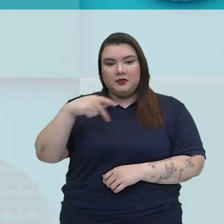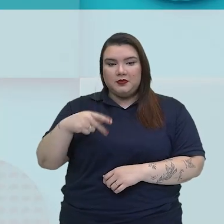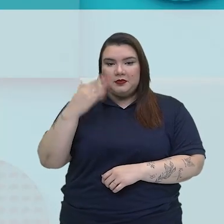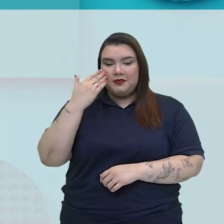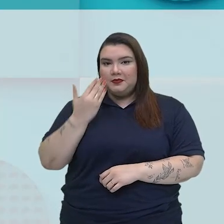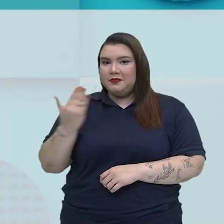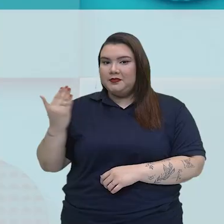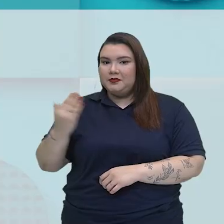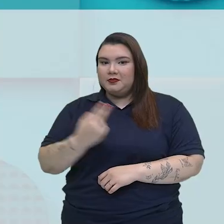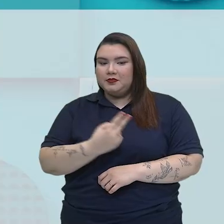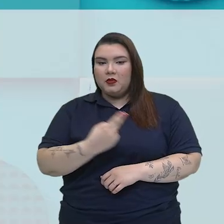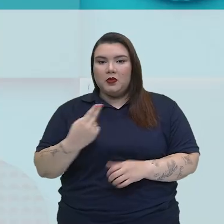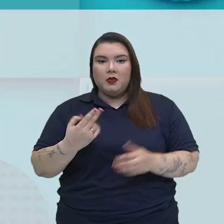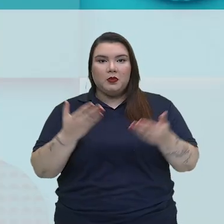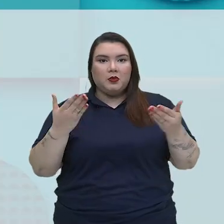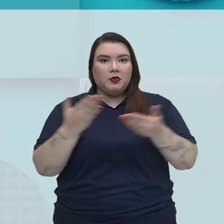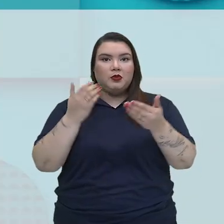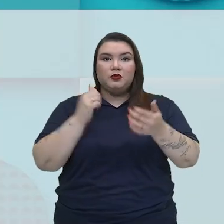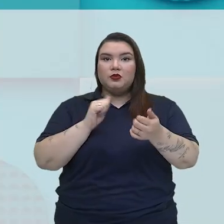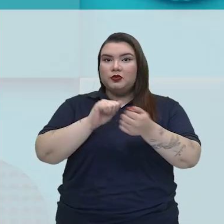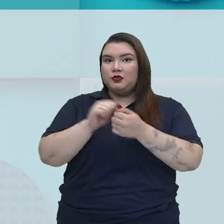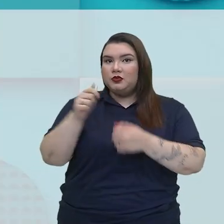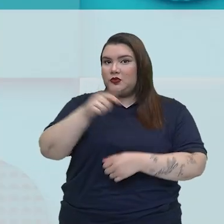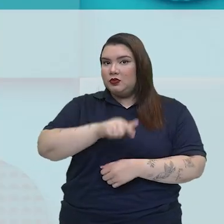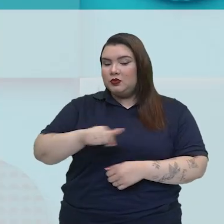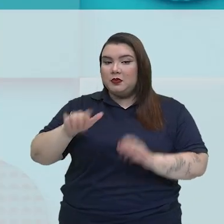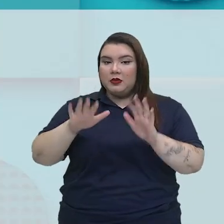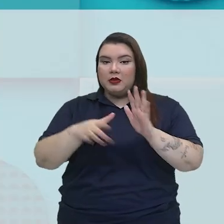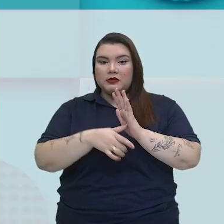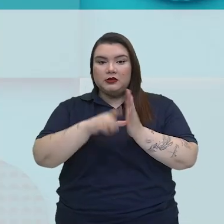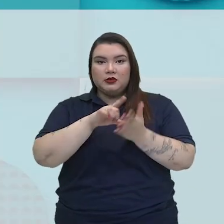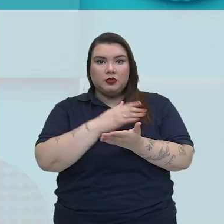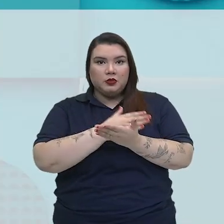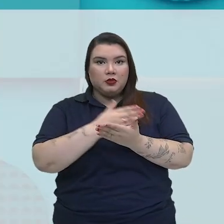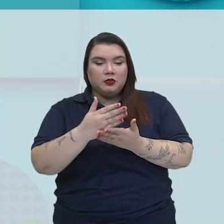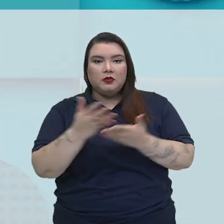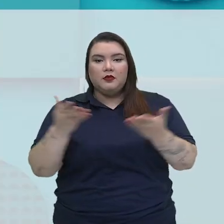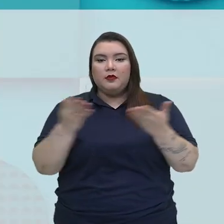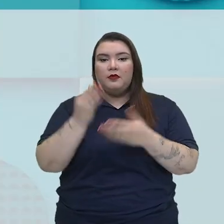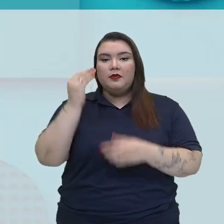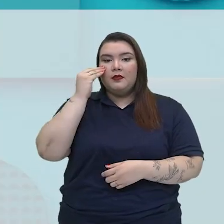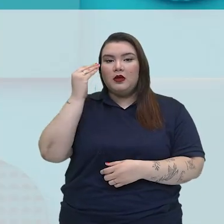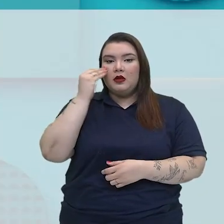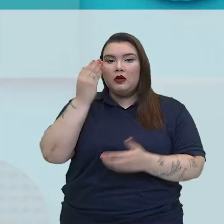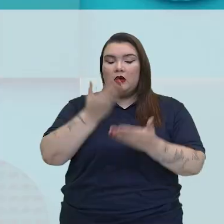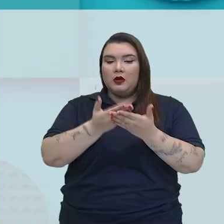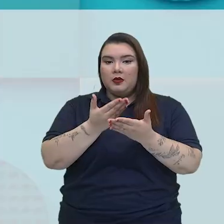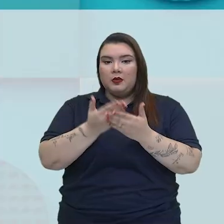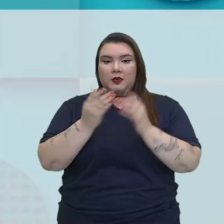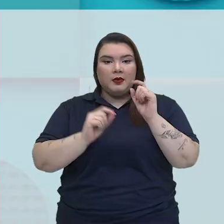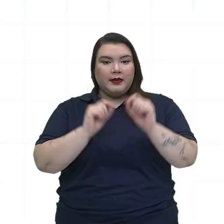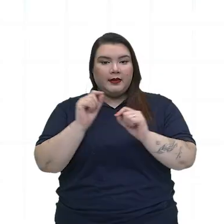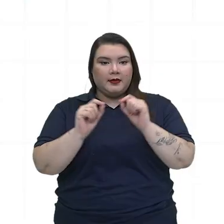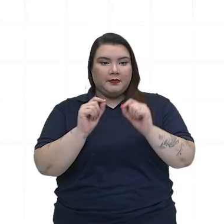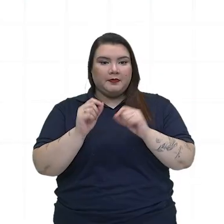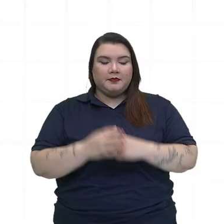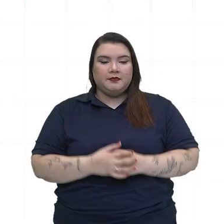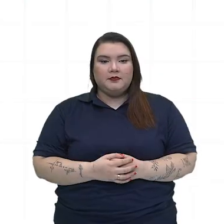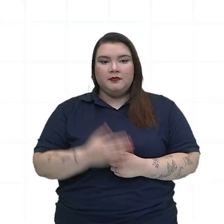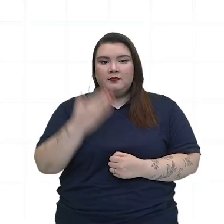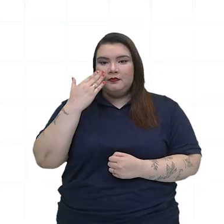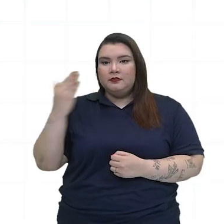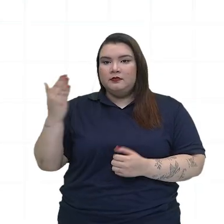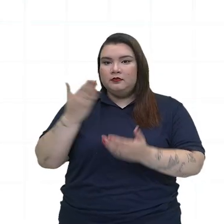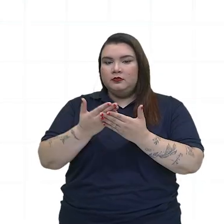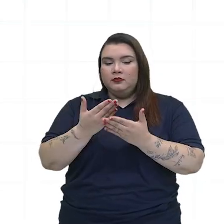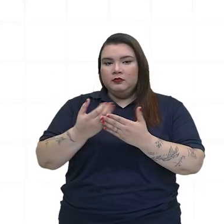Fernanda Gurgel, vamos estar juntos mais uma vez. E antes de começarmos, vamos checar a nossa aula. Let's go!